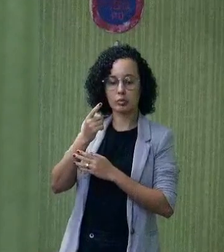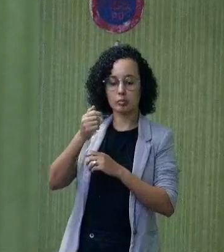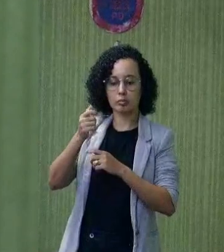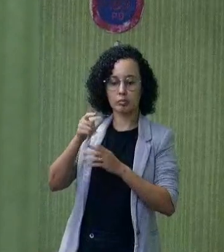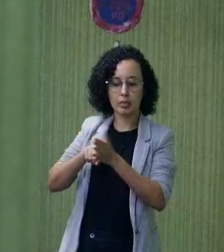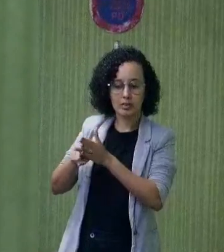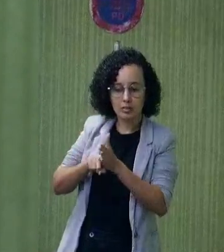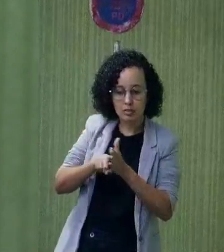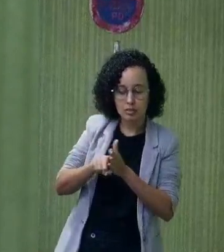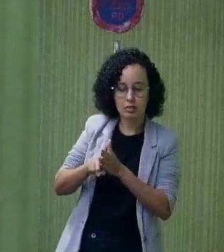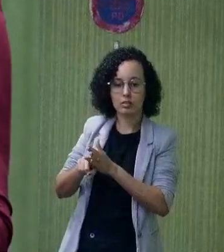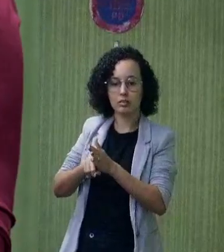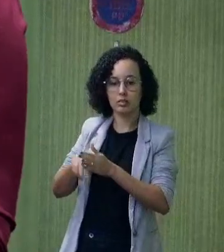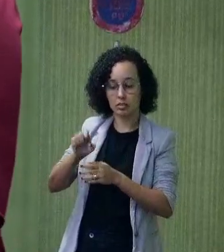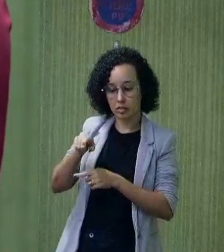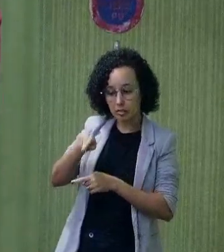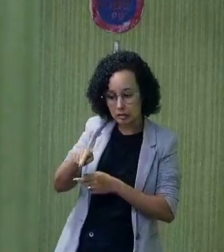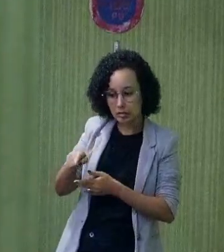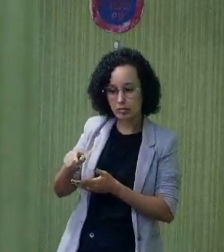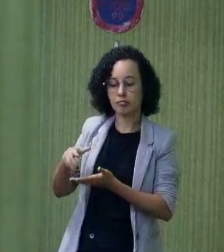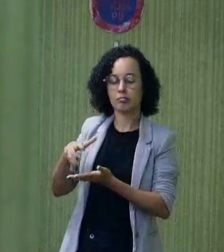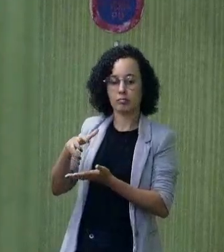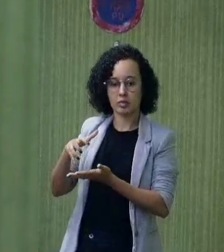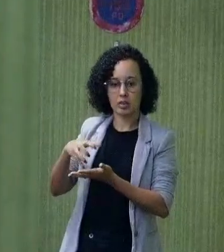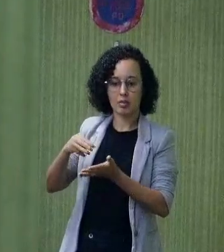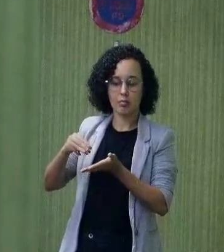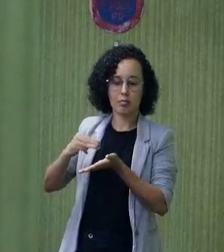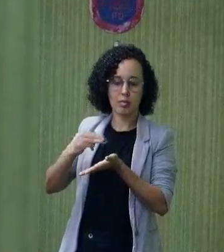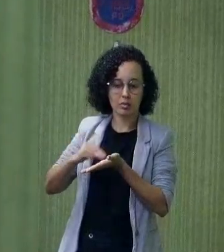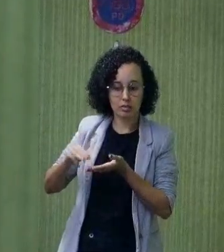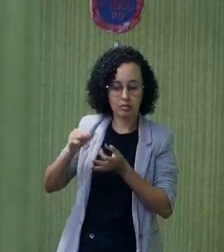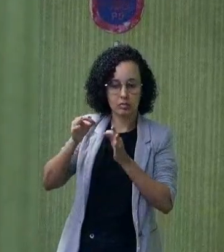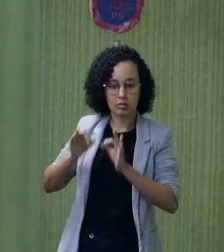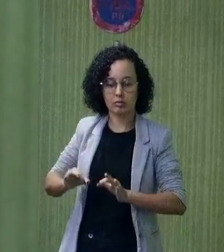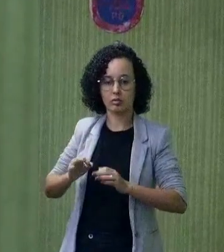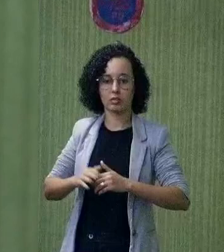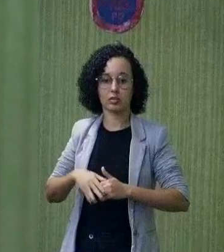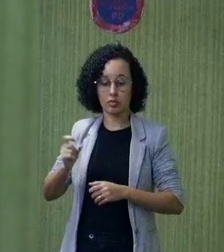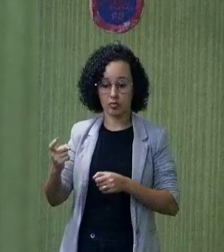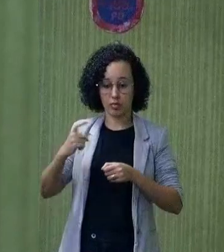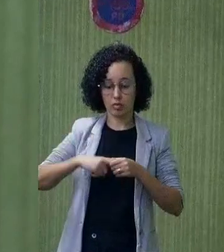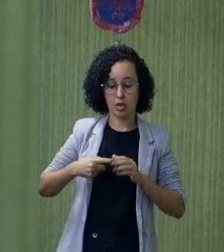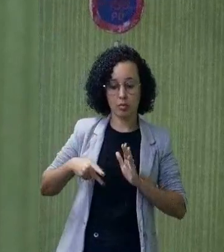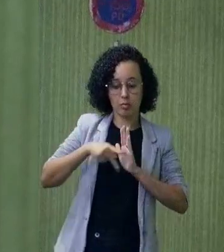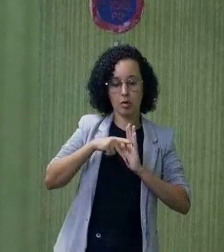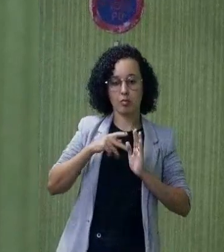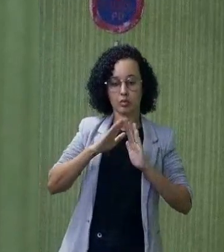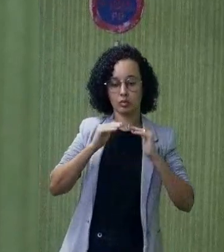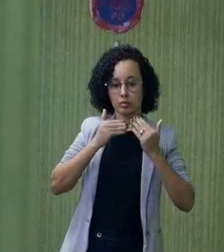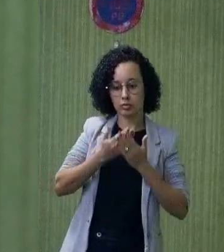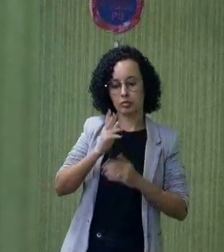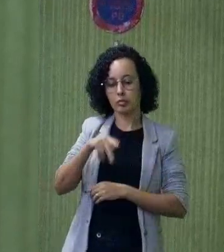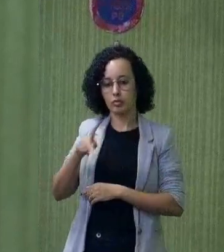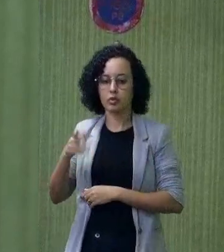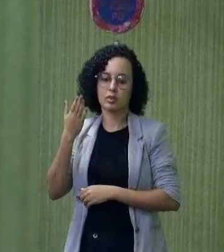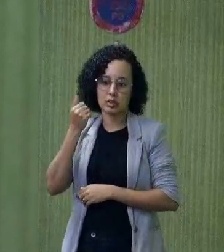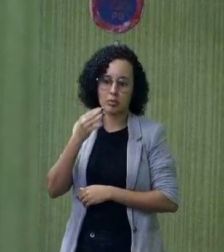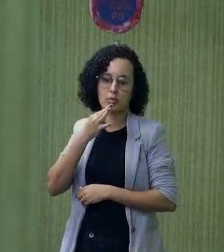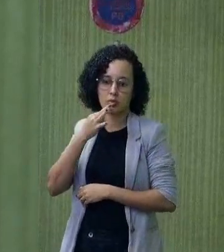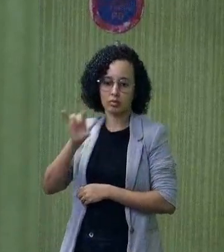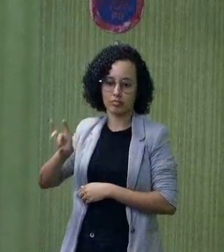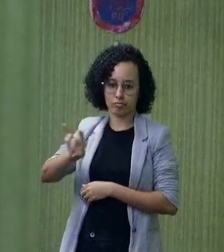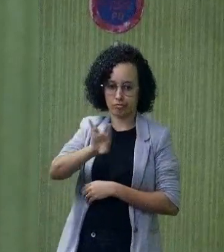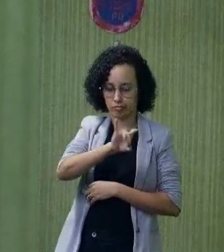comprovar que séri aquele aluno estava é claro que se ele voltar pra própria escola a escola o professor sabe quem era seu